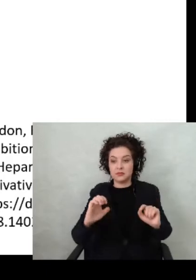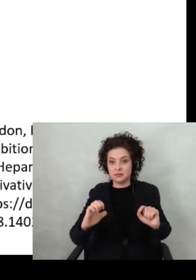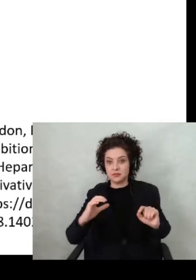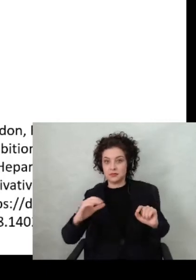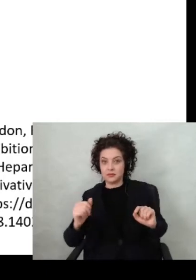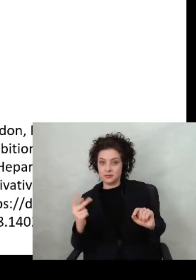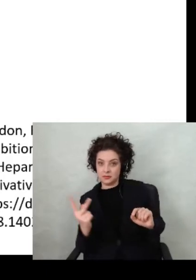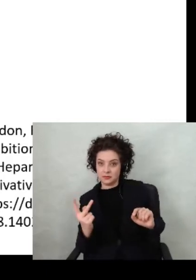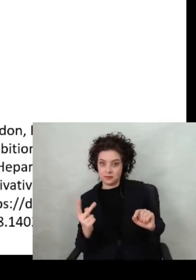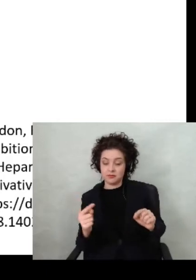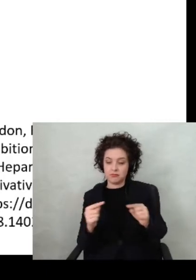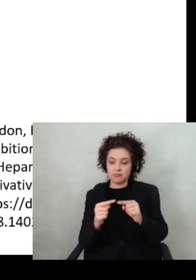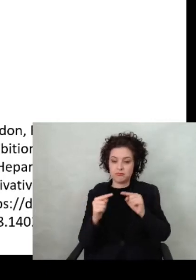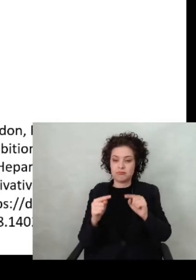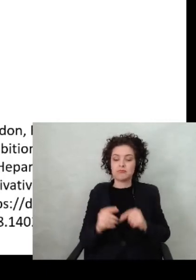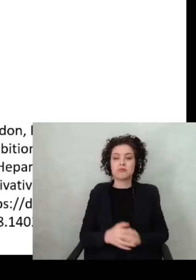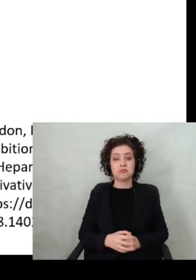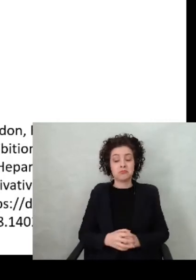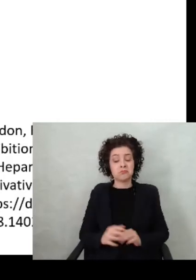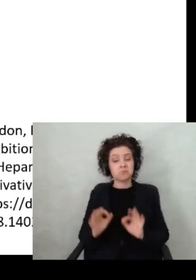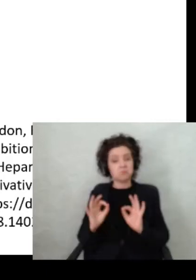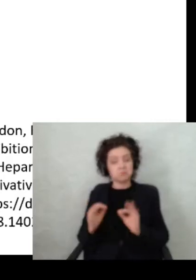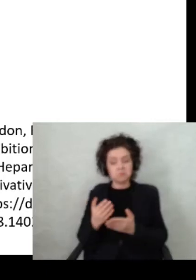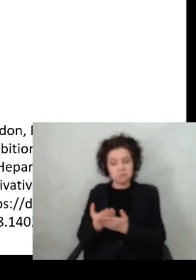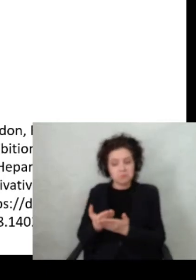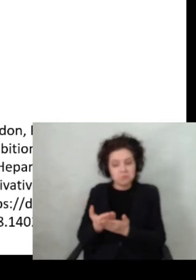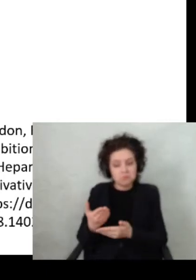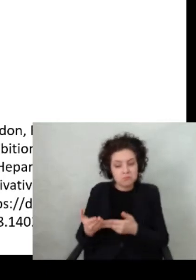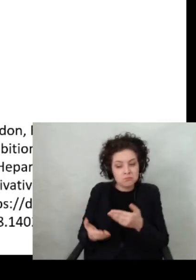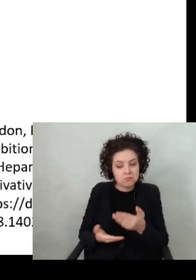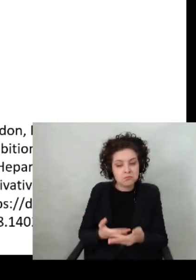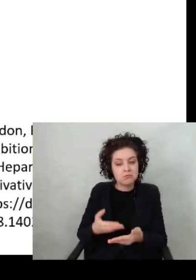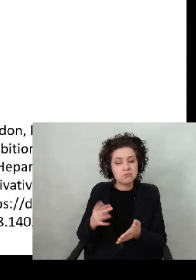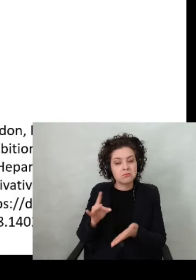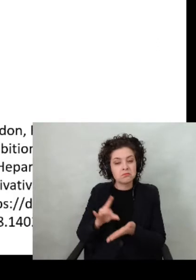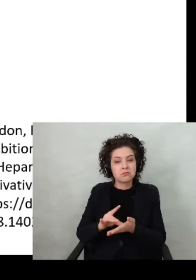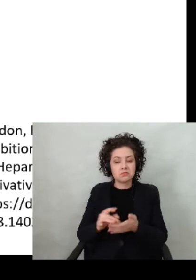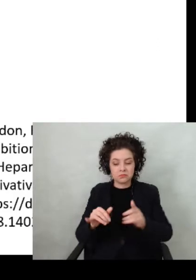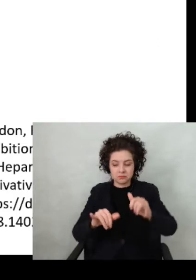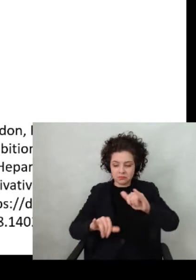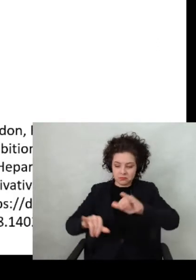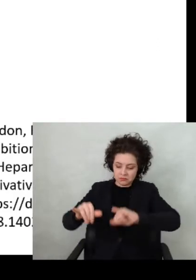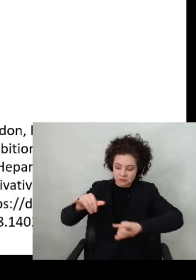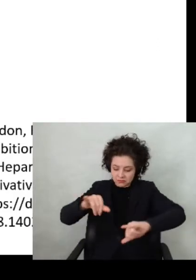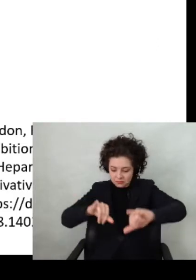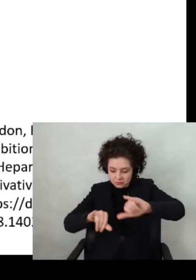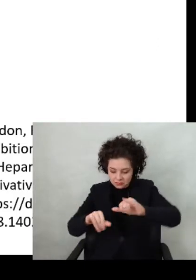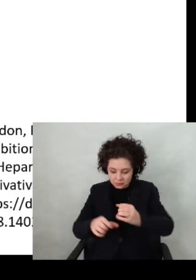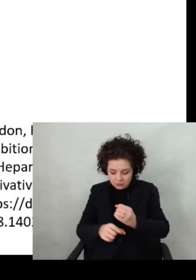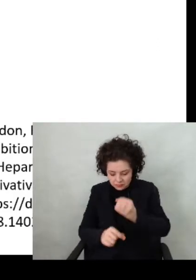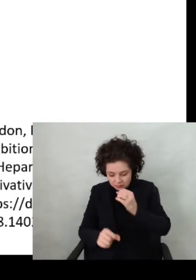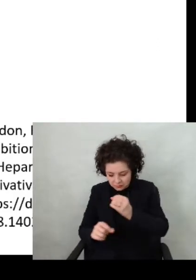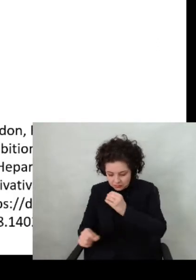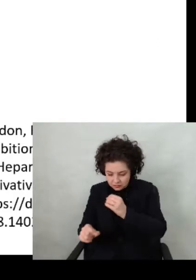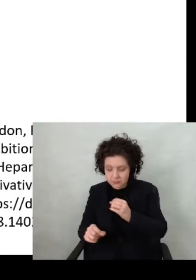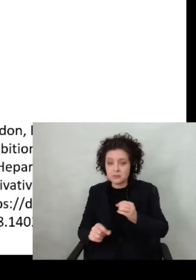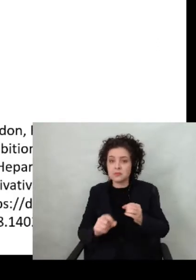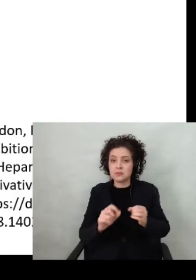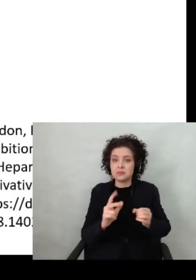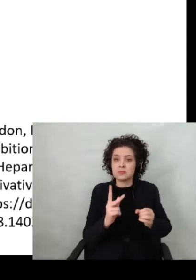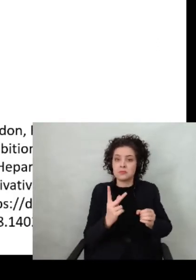muito elegantemente realizado, mostra, de fato, in vitro, que tanto a heparina não fracionada em doses